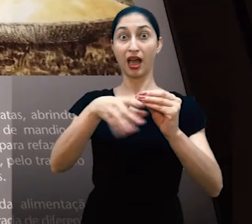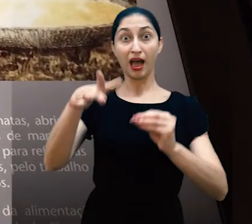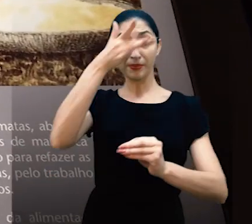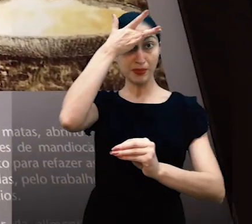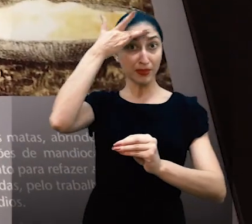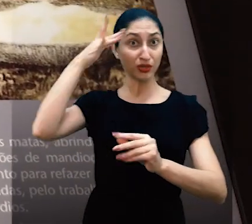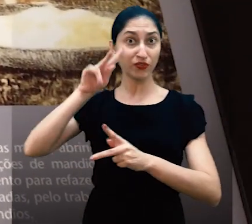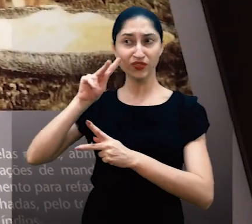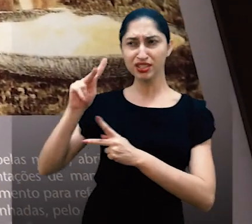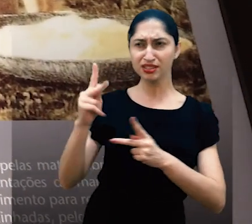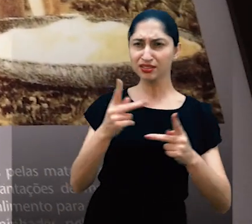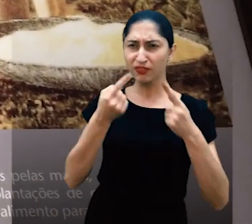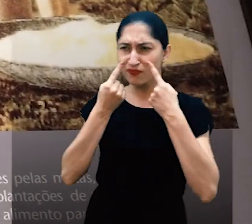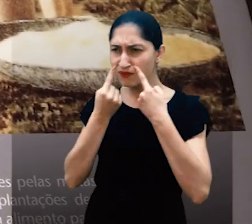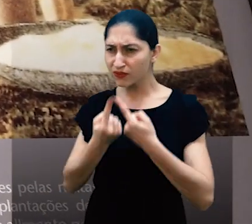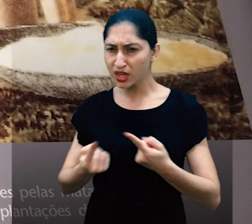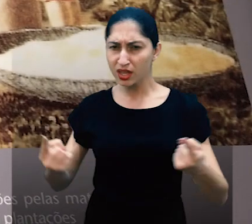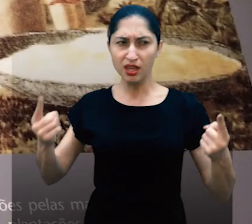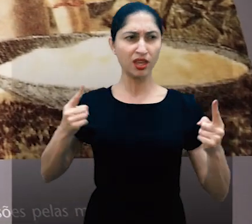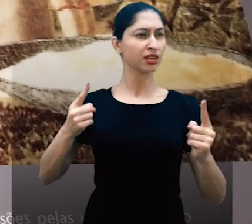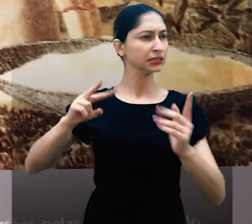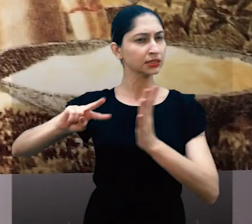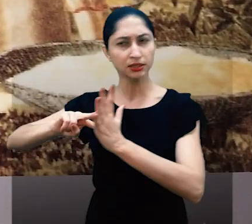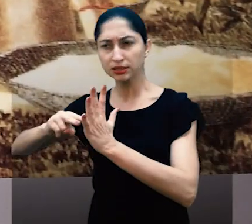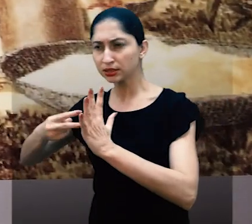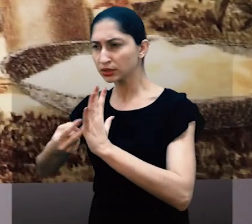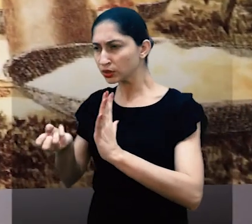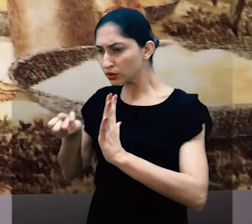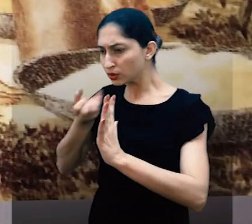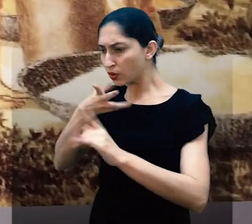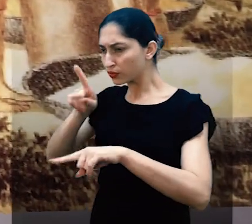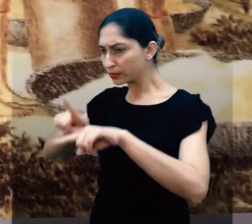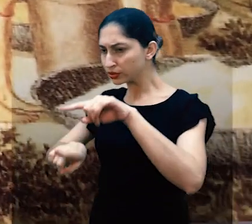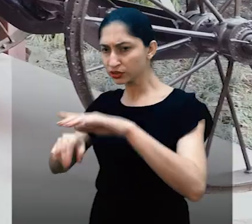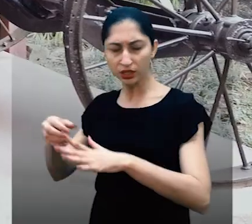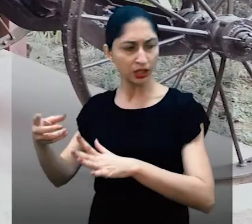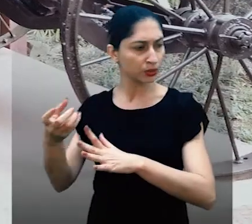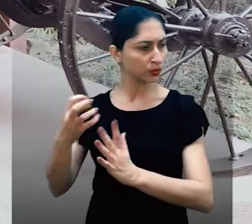no olhar do visitante que dá sentido aos